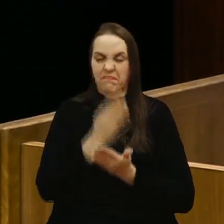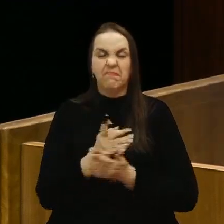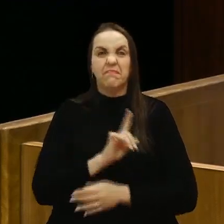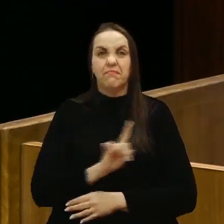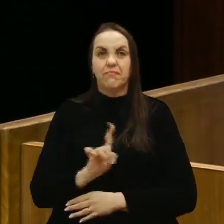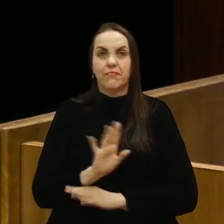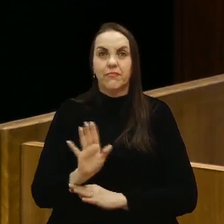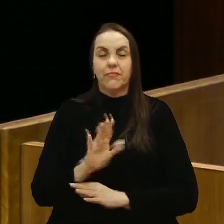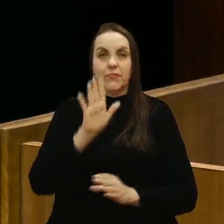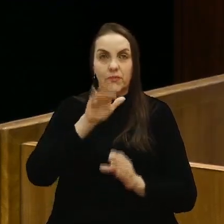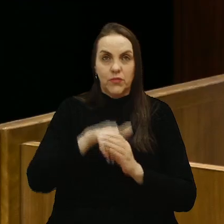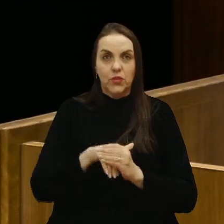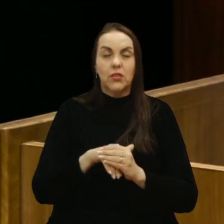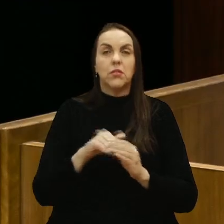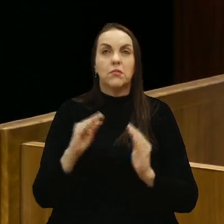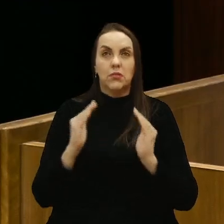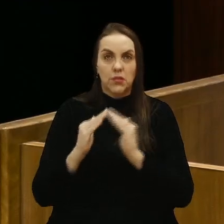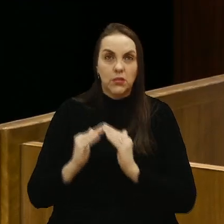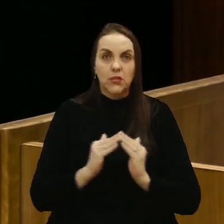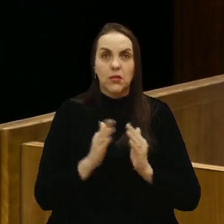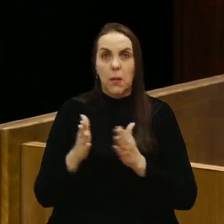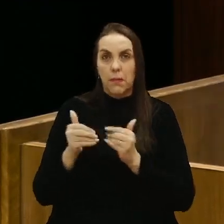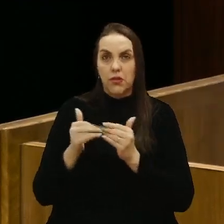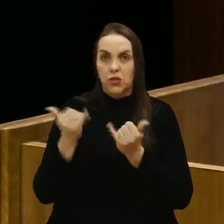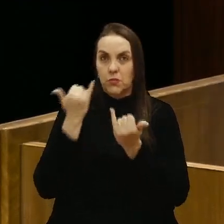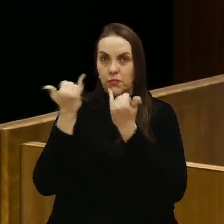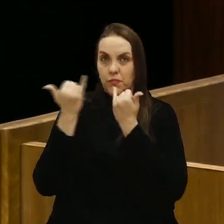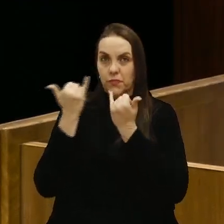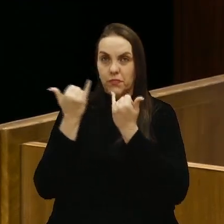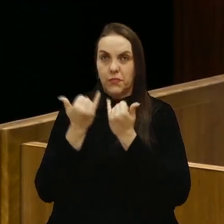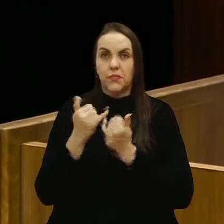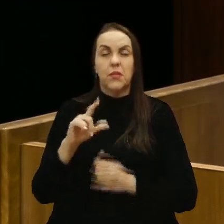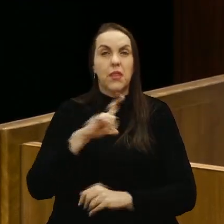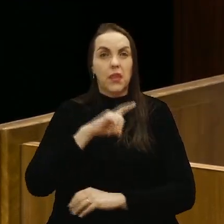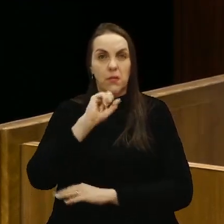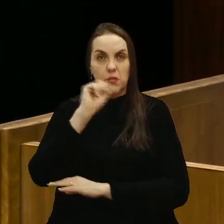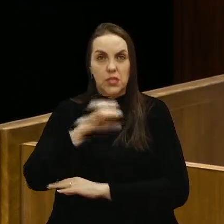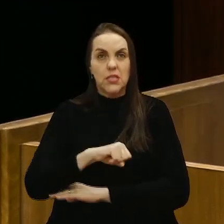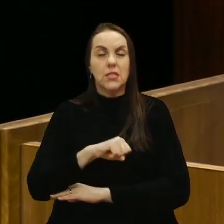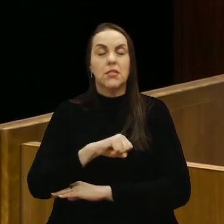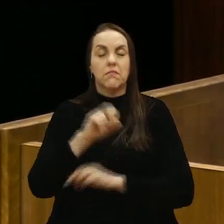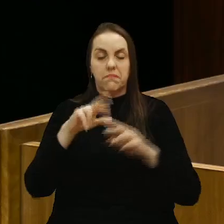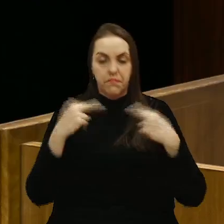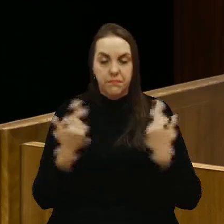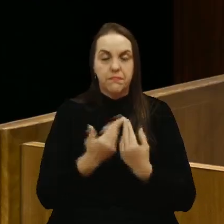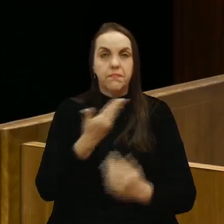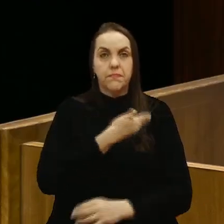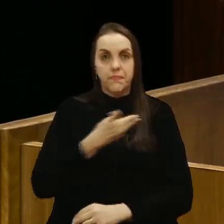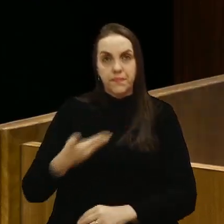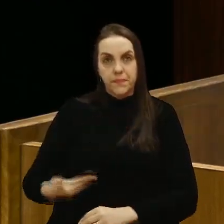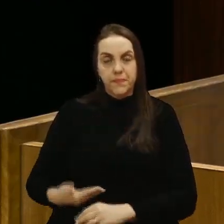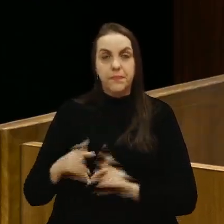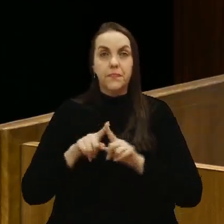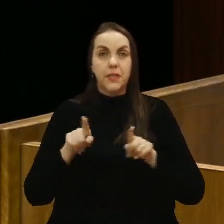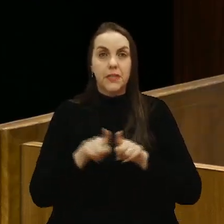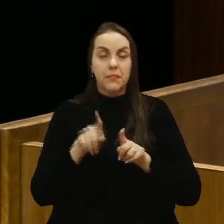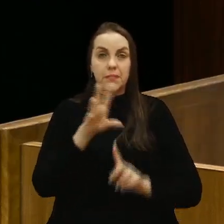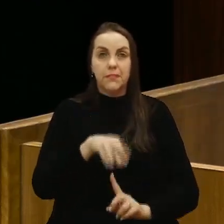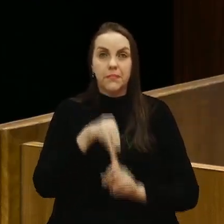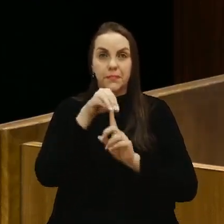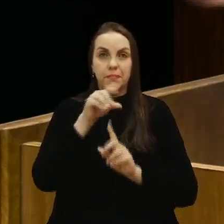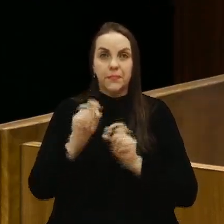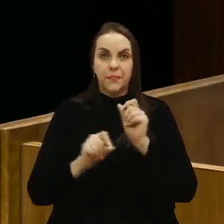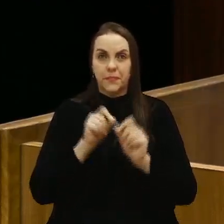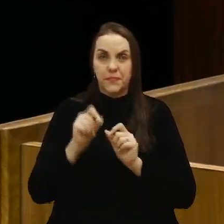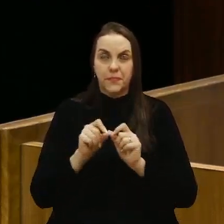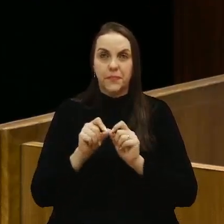isso que votaremos favoráveis a esse pedido de informação. Temos sim que ter uma audiência pública, mas temos principalmente